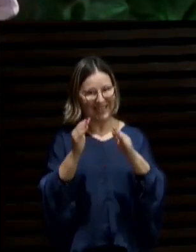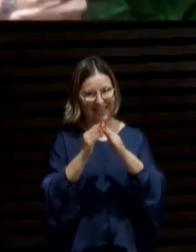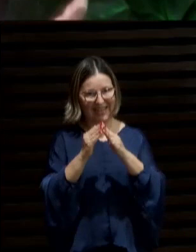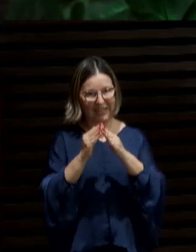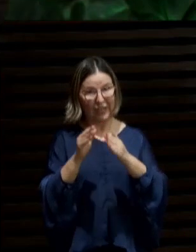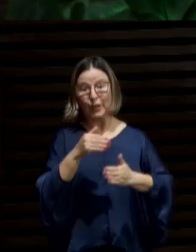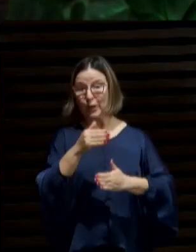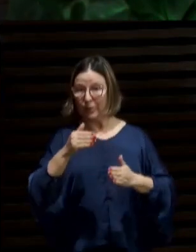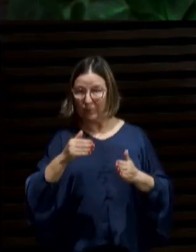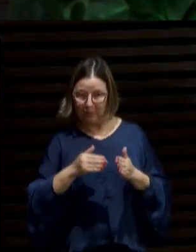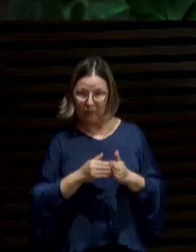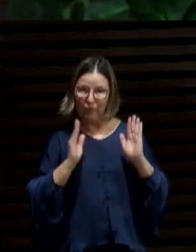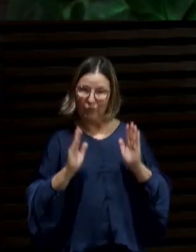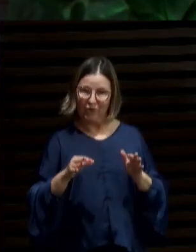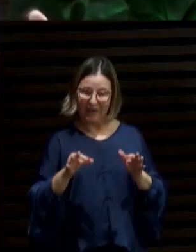estar construído